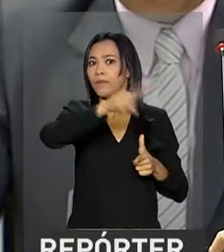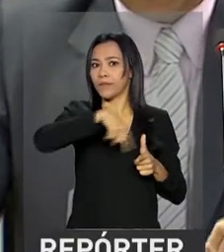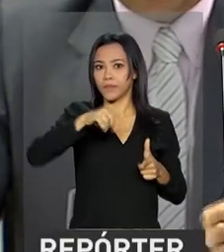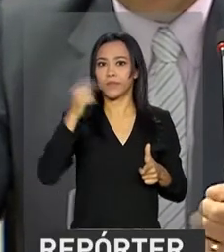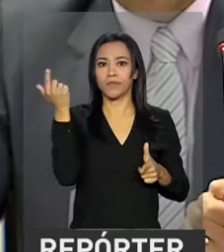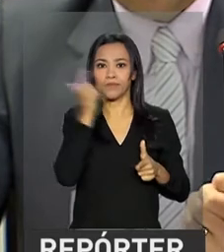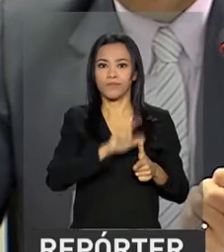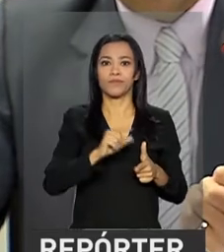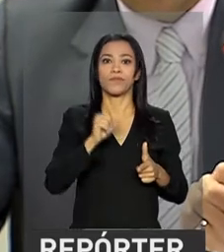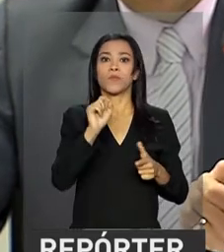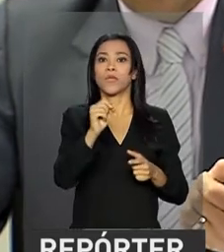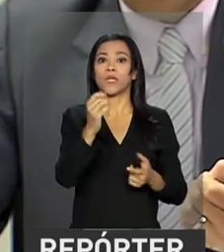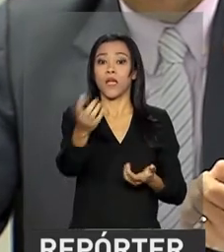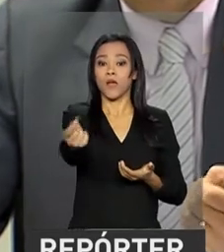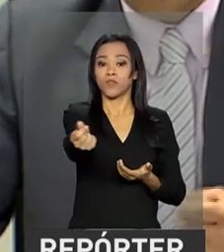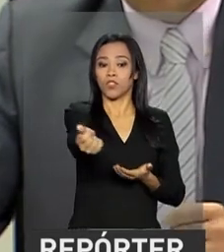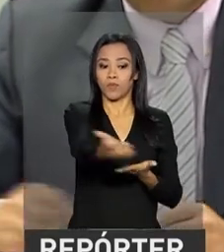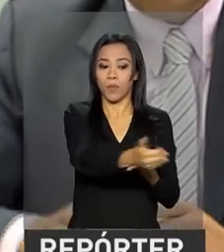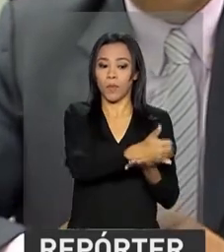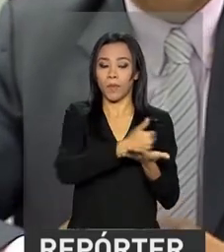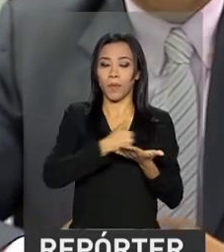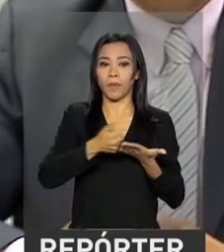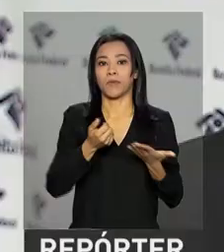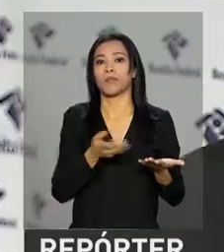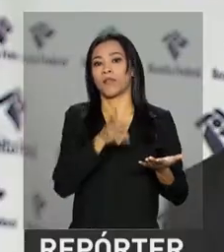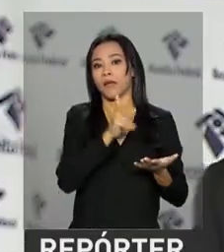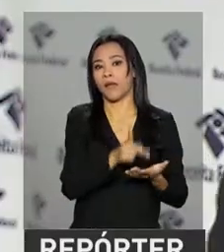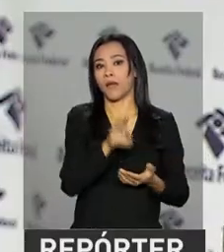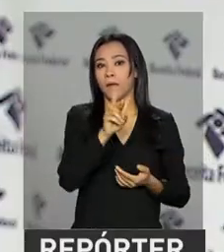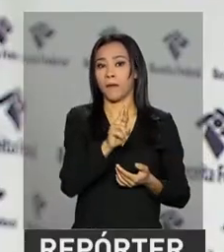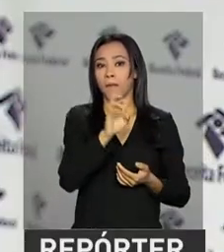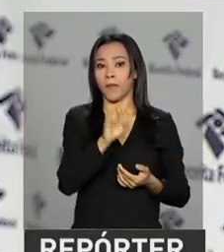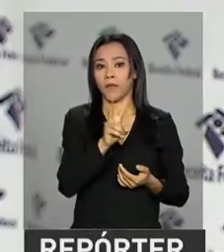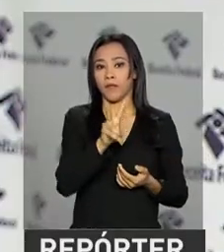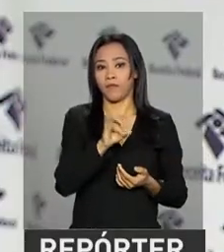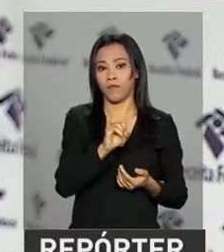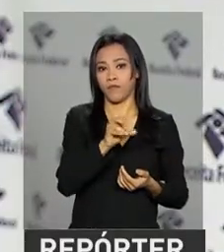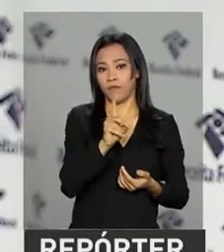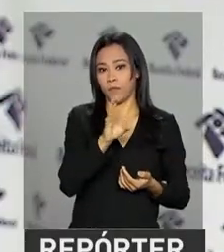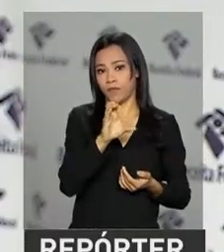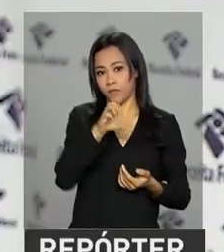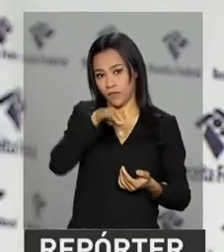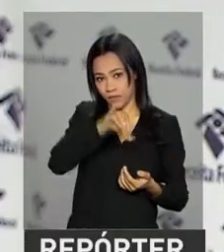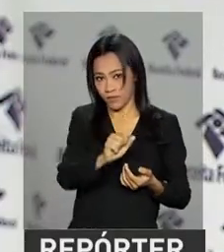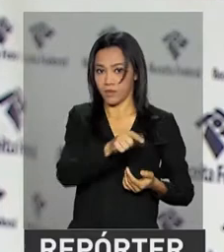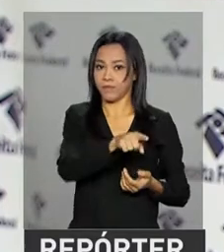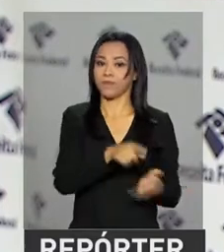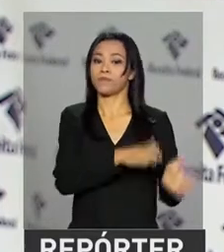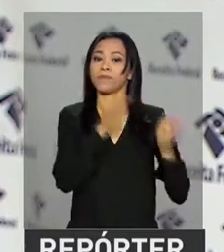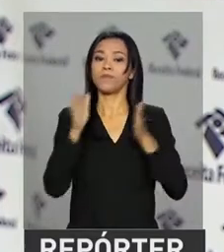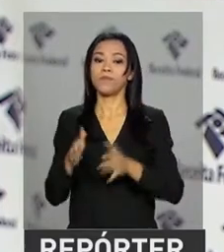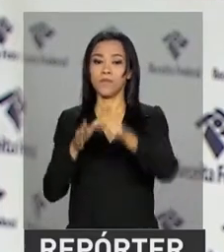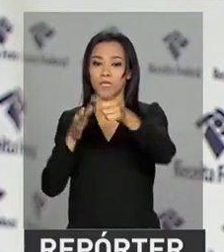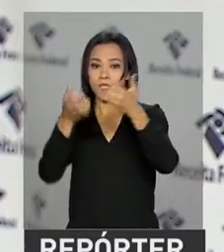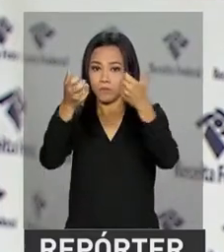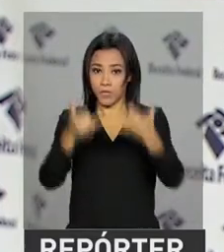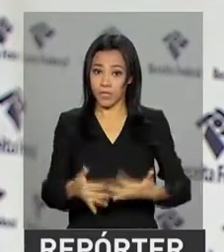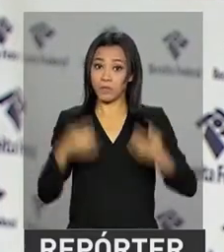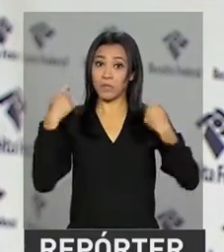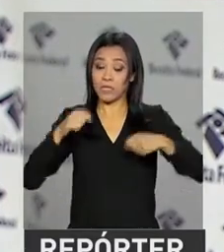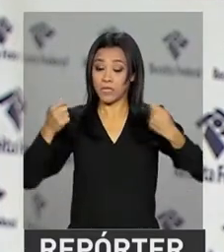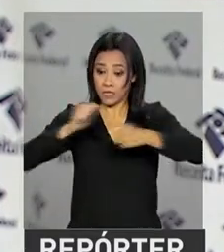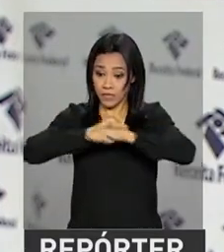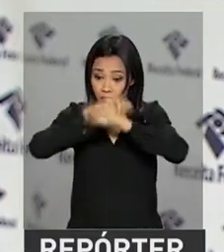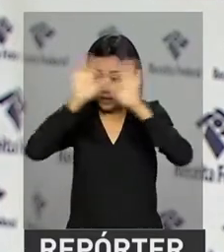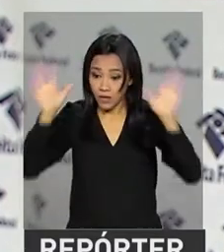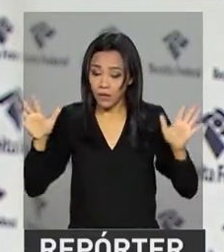nas contribuições para a previdência social a ideia antes de atuar é ser transparente com o contribuinte